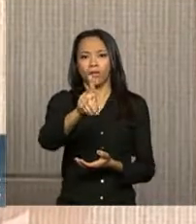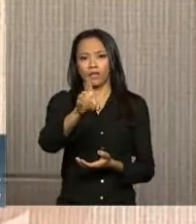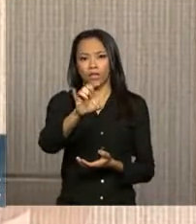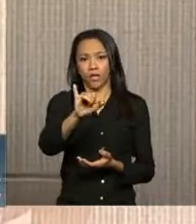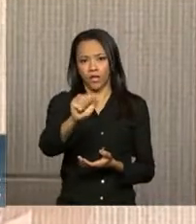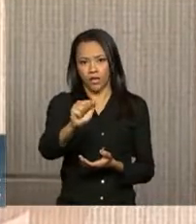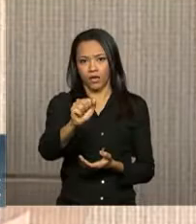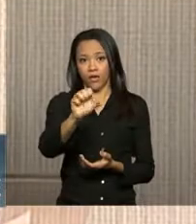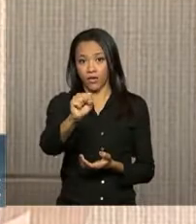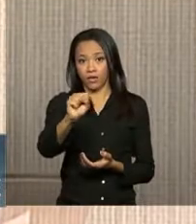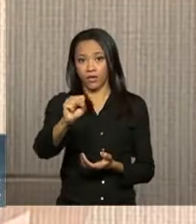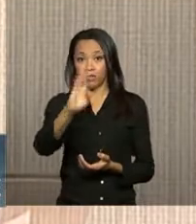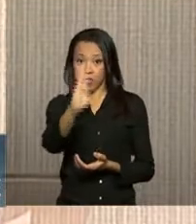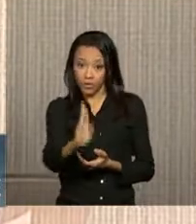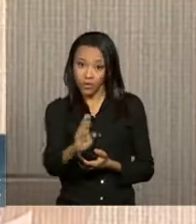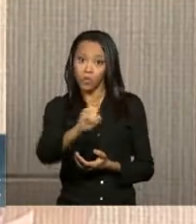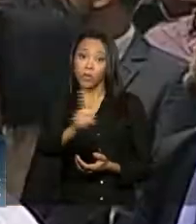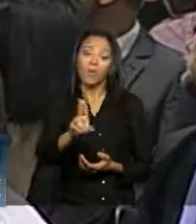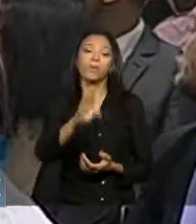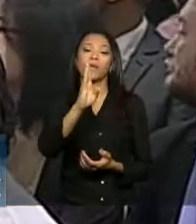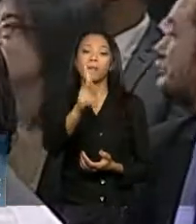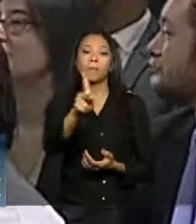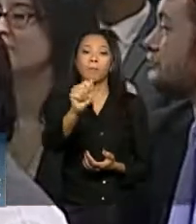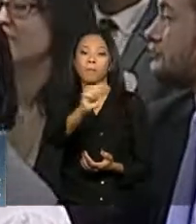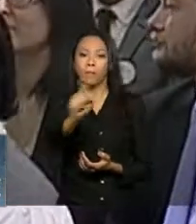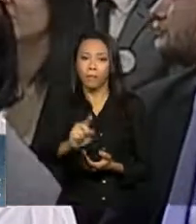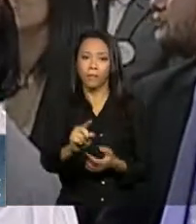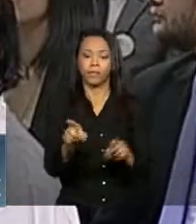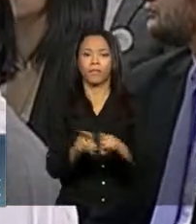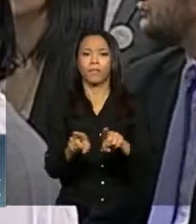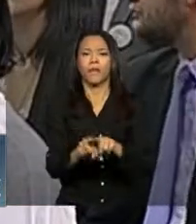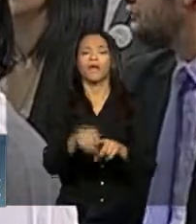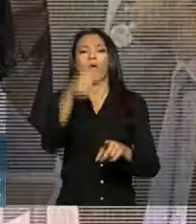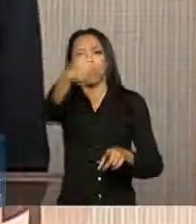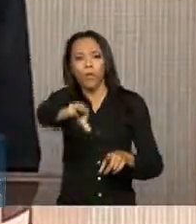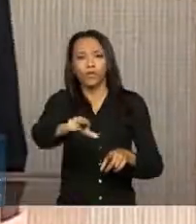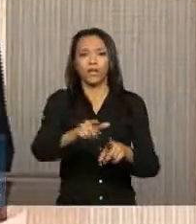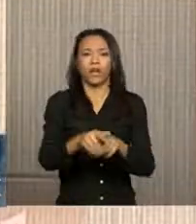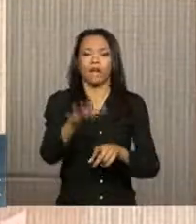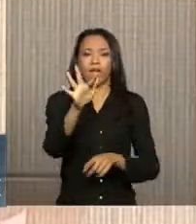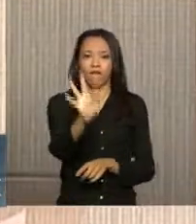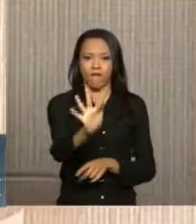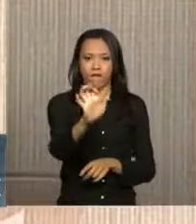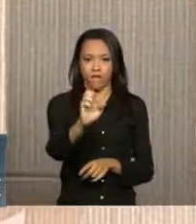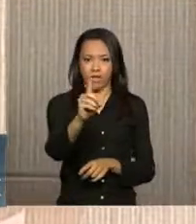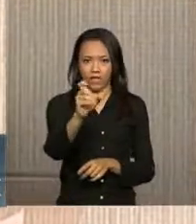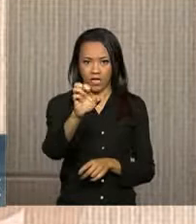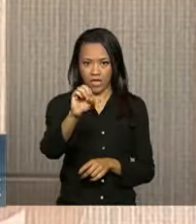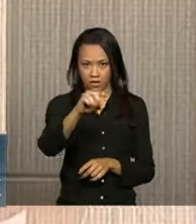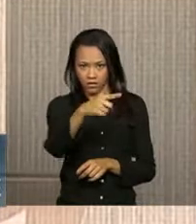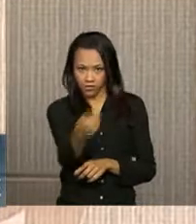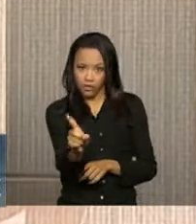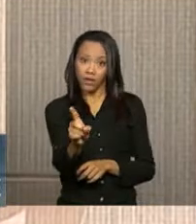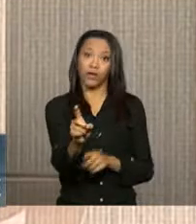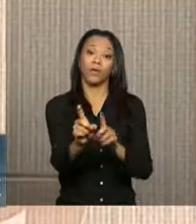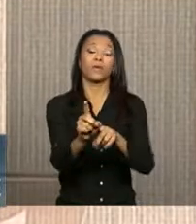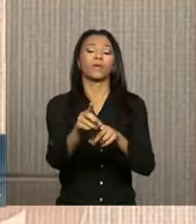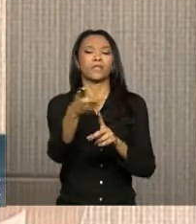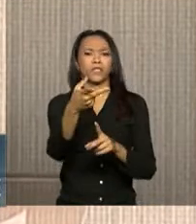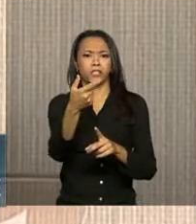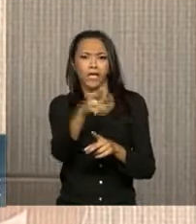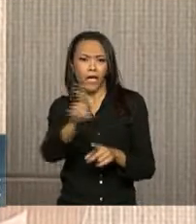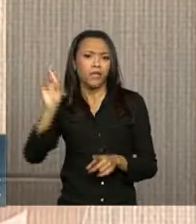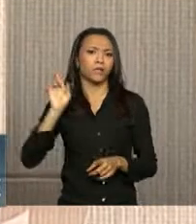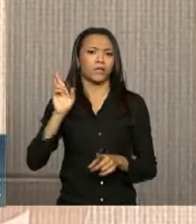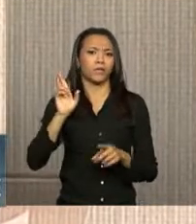fábio josé garcia paz federação nacional dos empregados em instituições beneficentes religiosas e